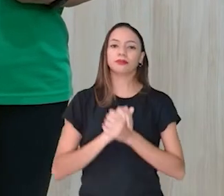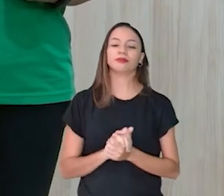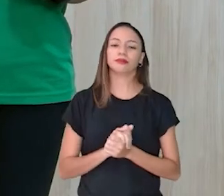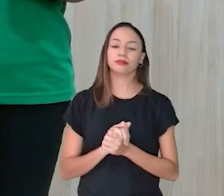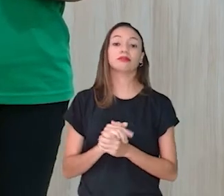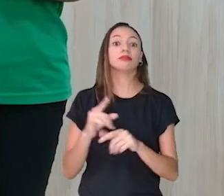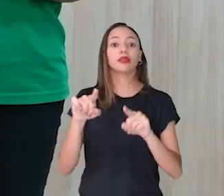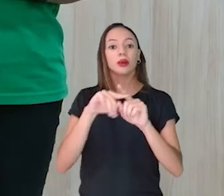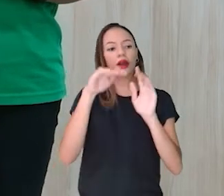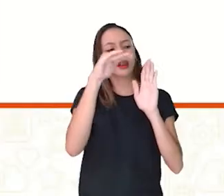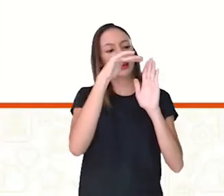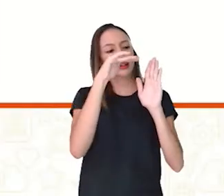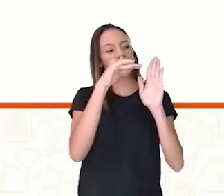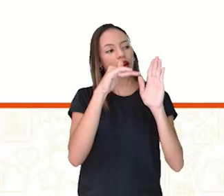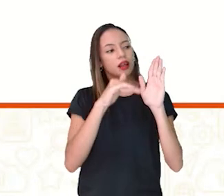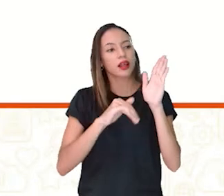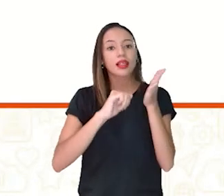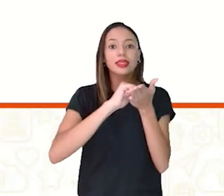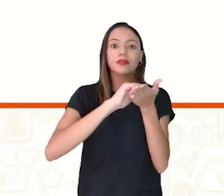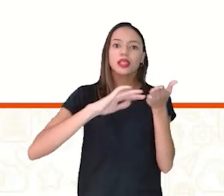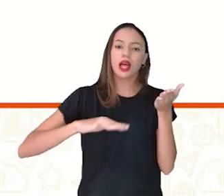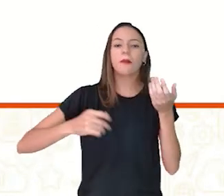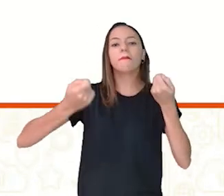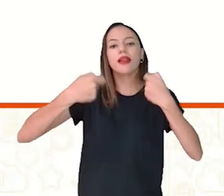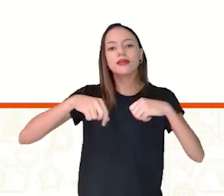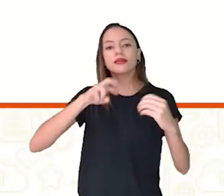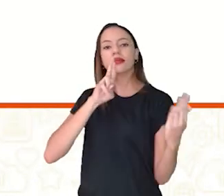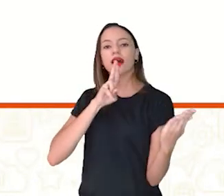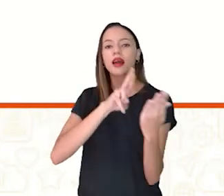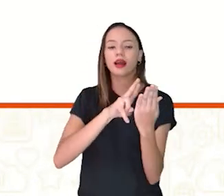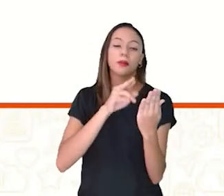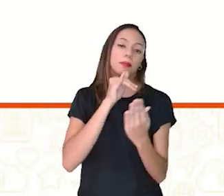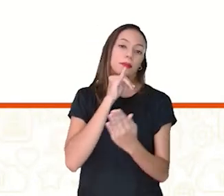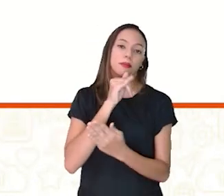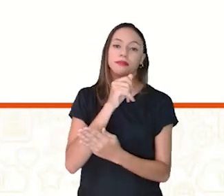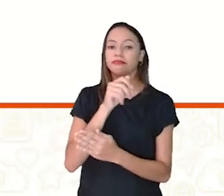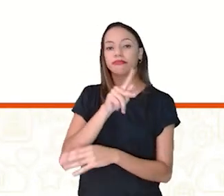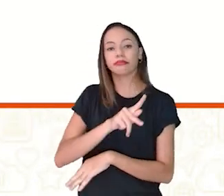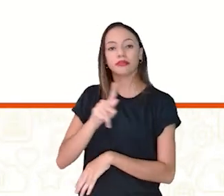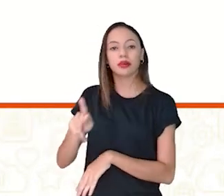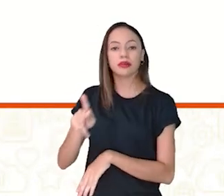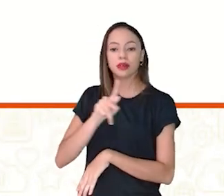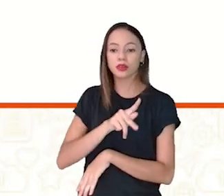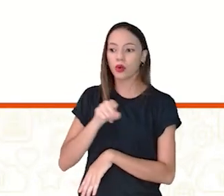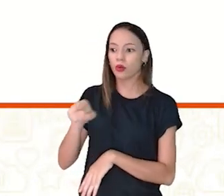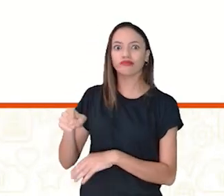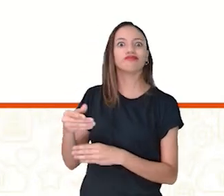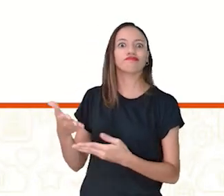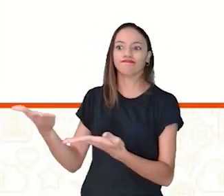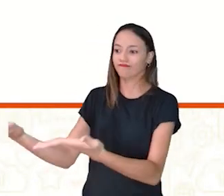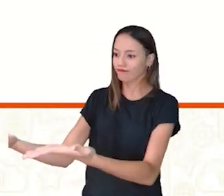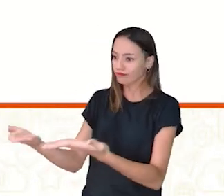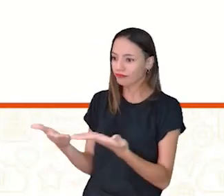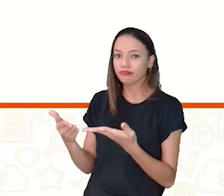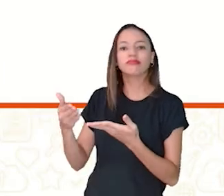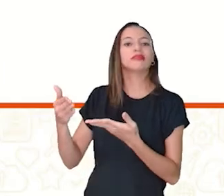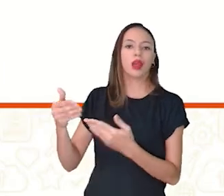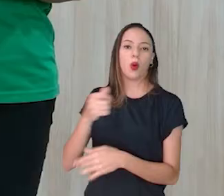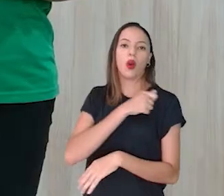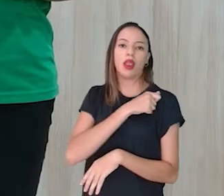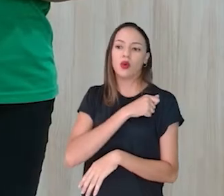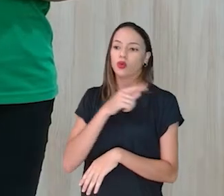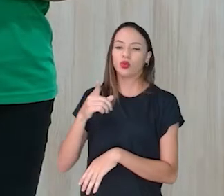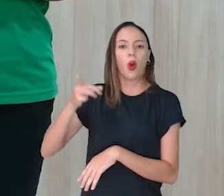Listar as atividades que vão ser feitas. Então, o professor depois recebeu ele, retomou essa